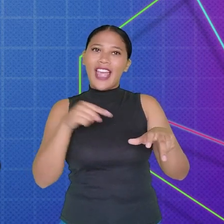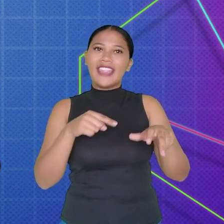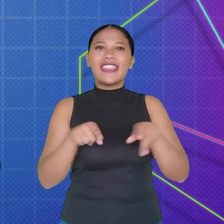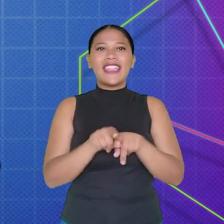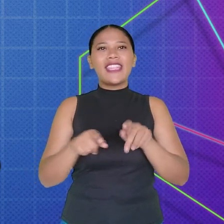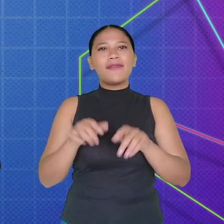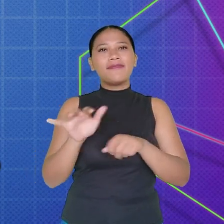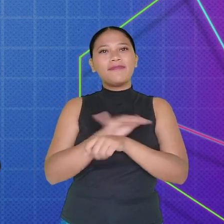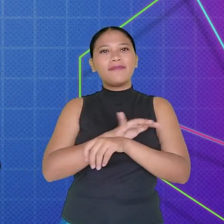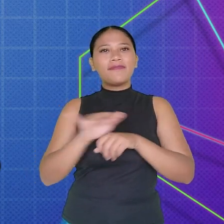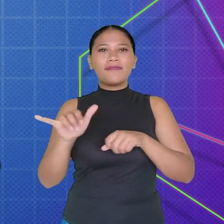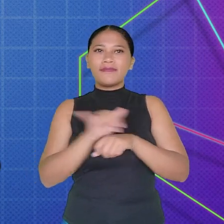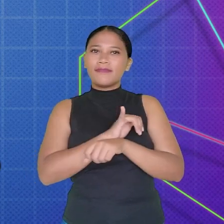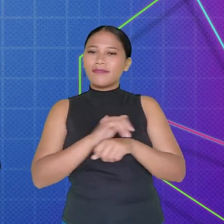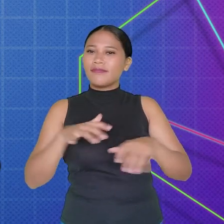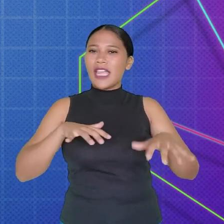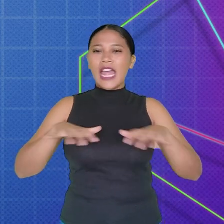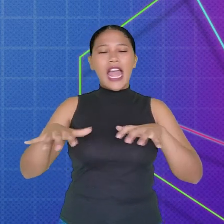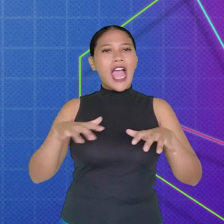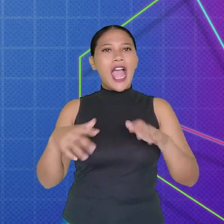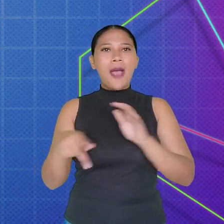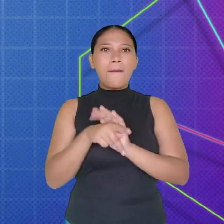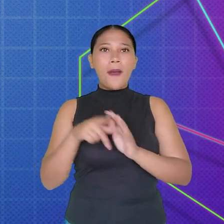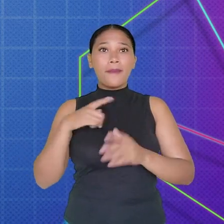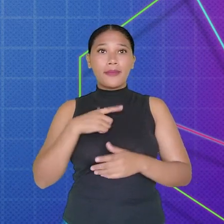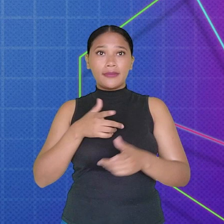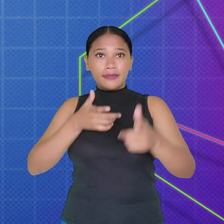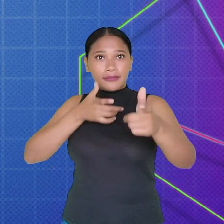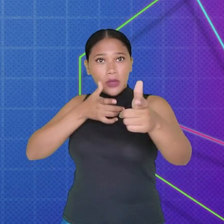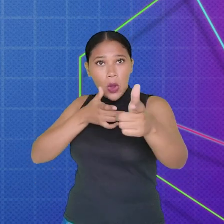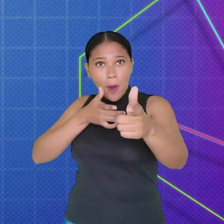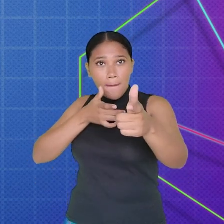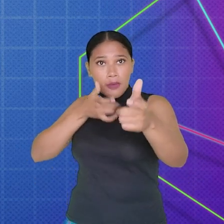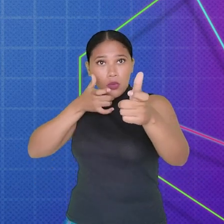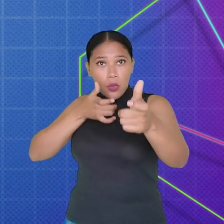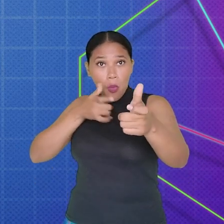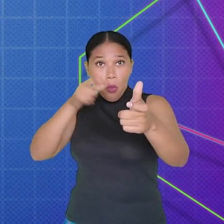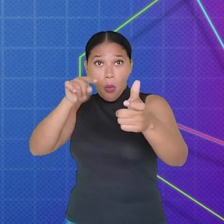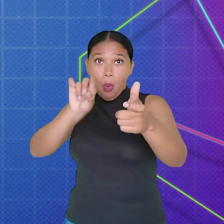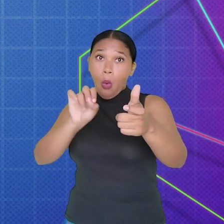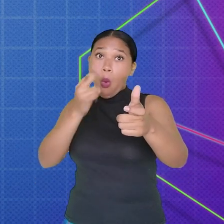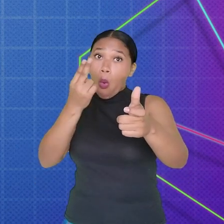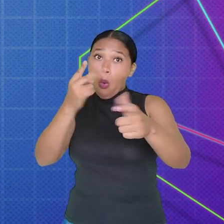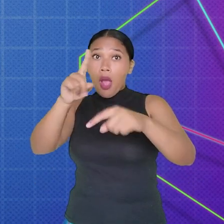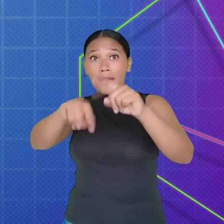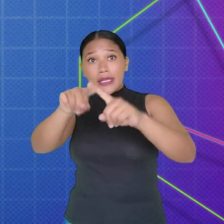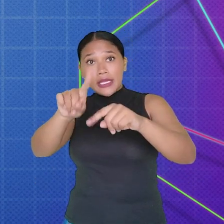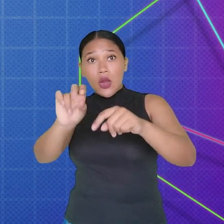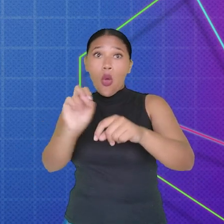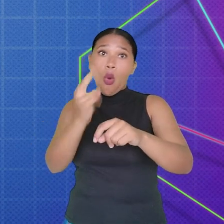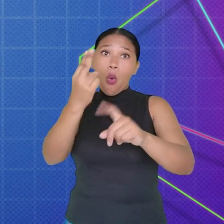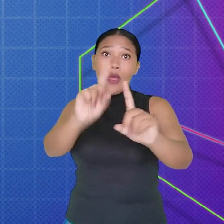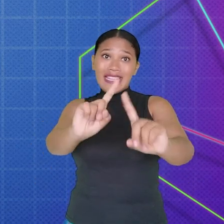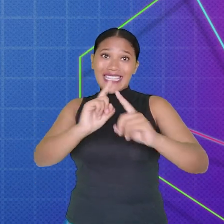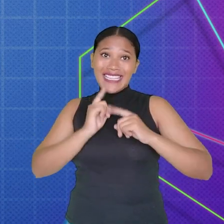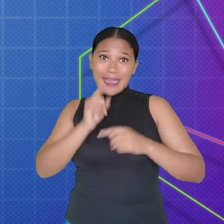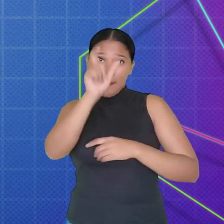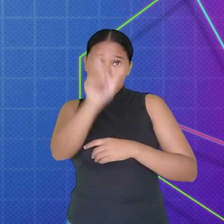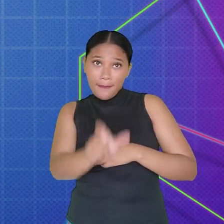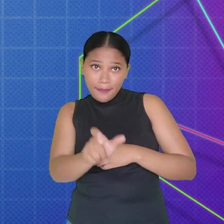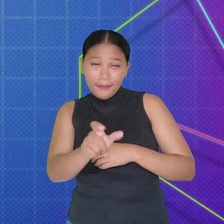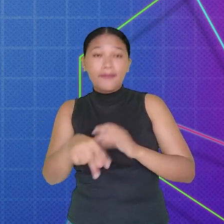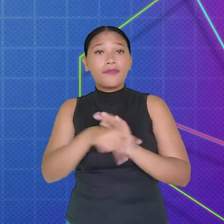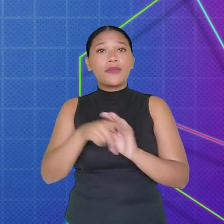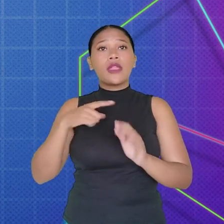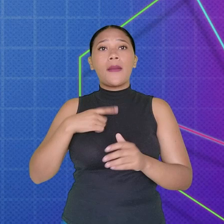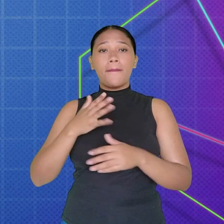ser usado para criar mecânicas de tiro, onde o jogador aponta e atira em inimigos ou objetos. Isso é fundamental em jogos